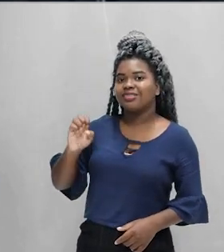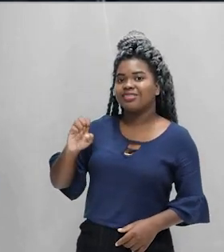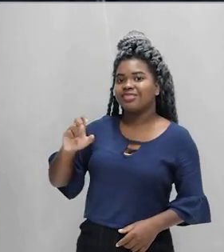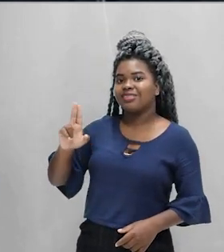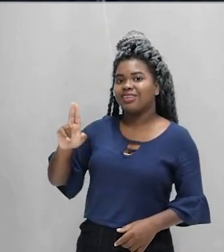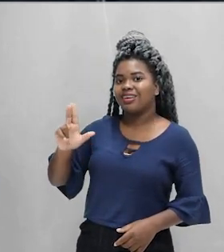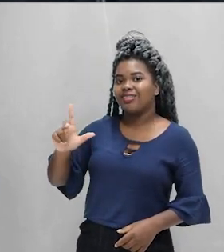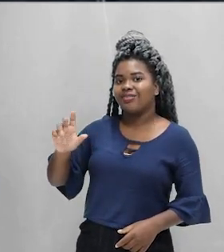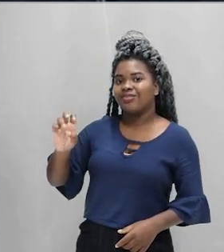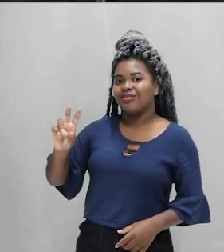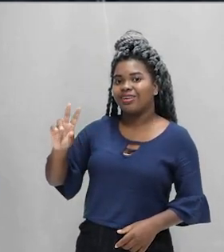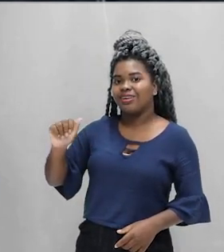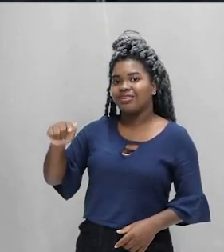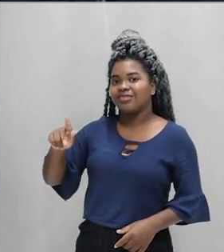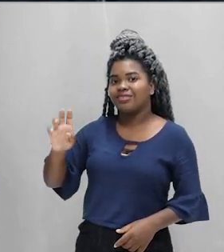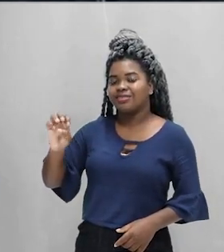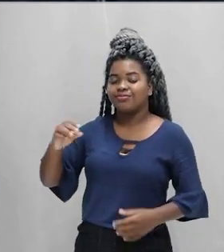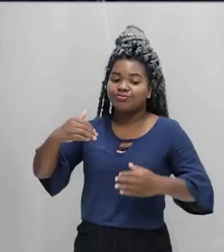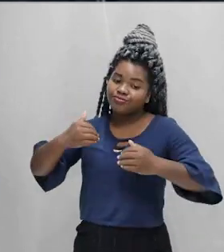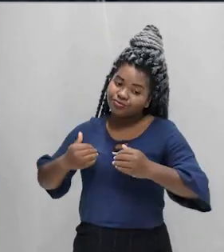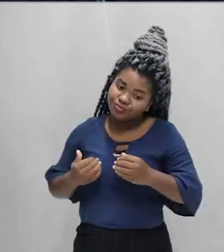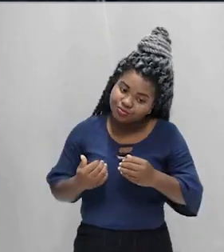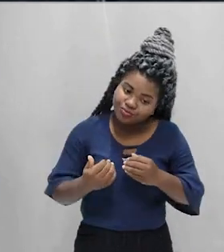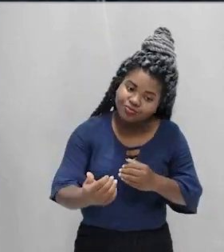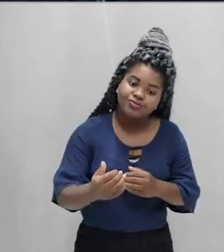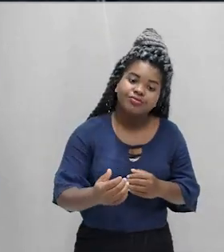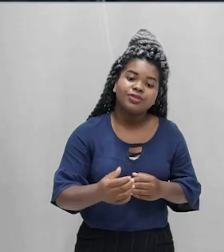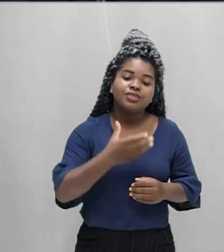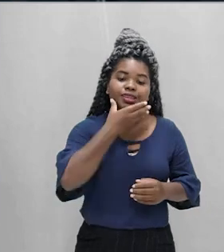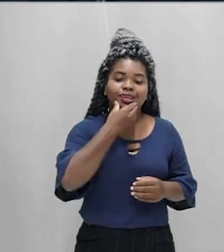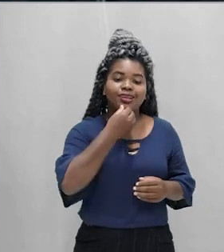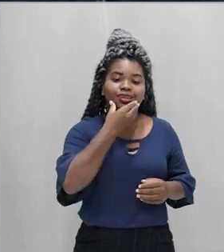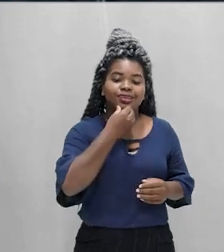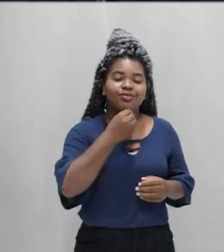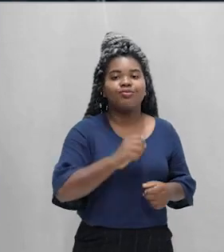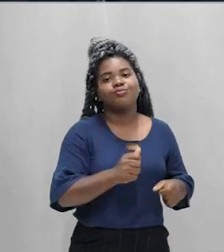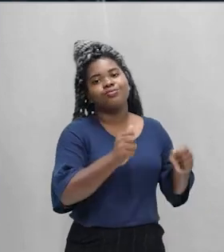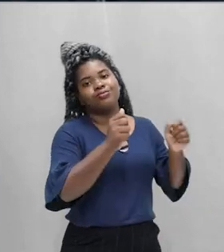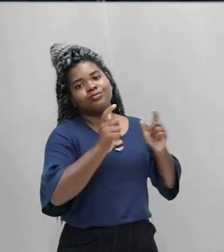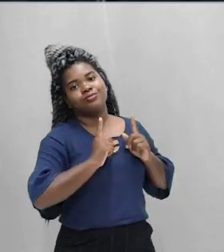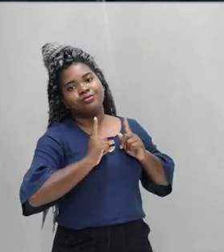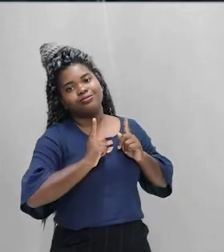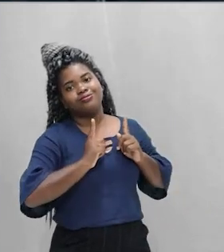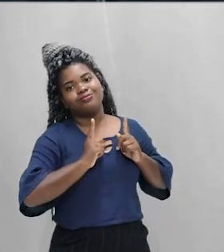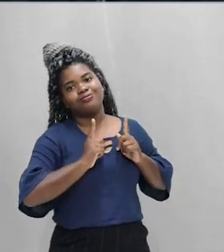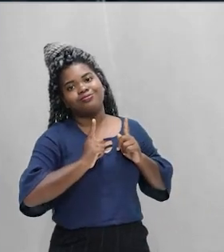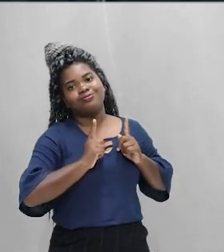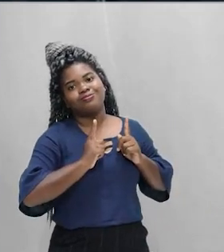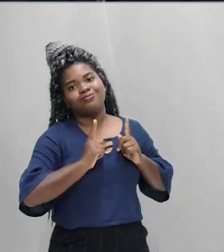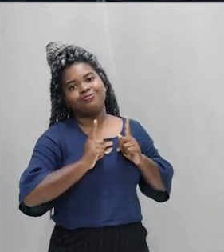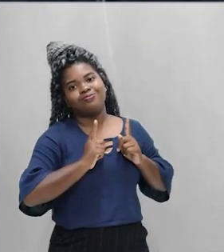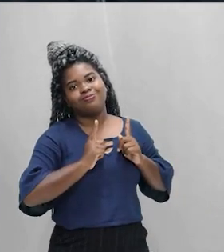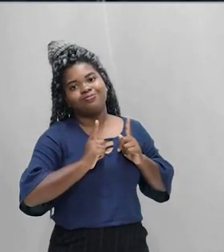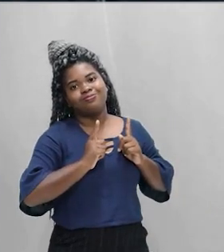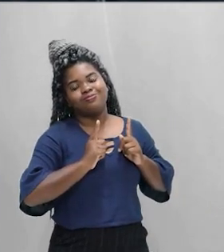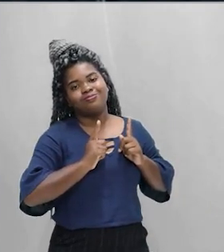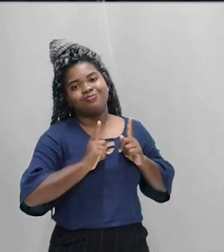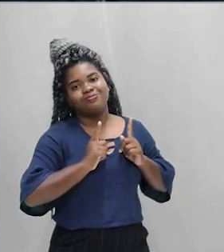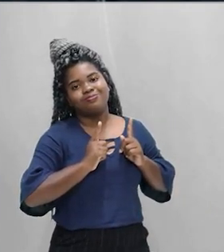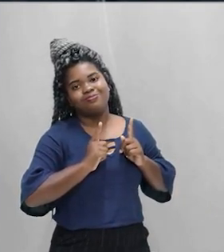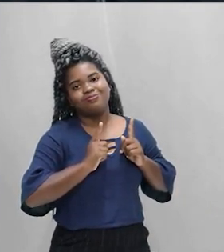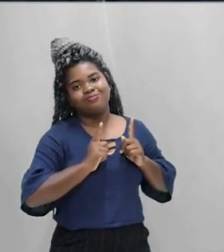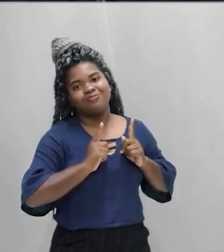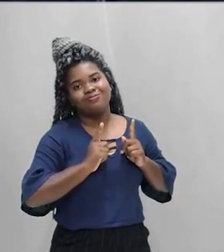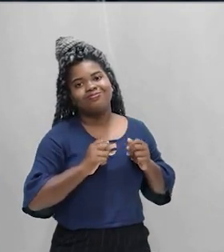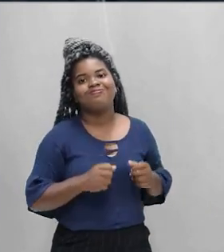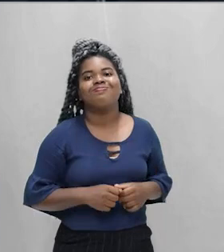capitalismo selvagem, ele avançou tanto que às vezes o homem fica aquém dessa proposta de trabalho, dessa